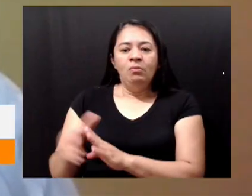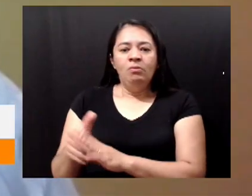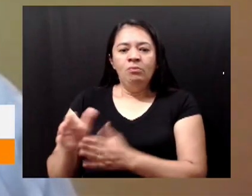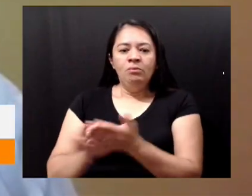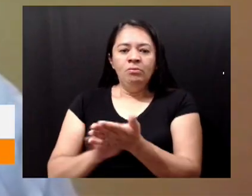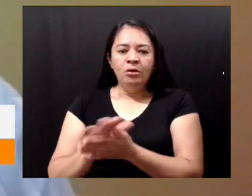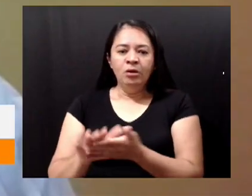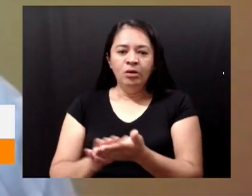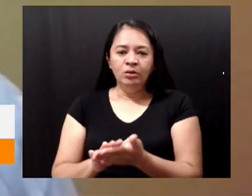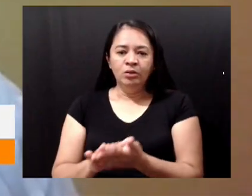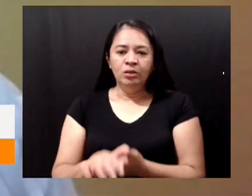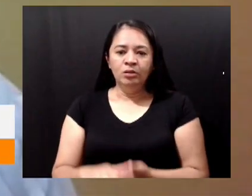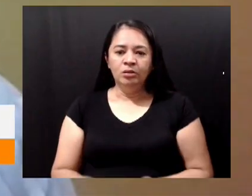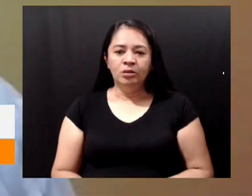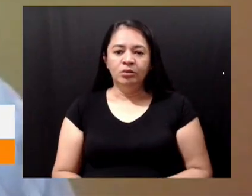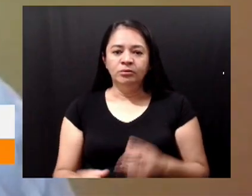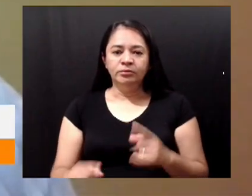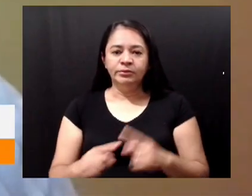de